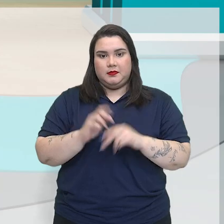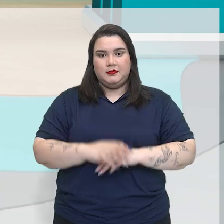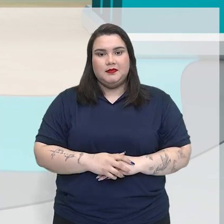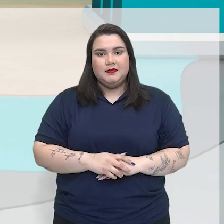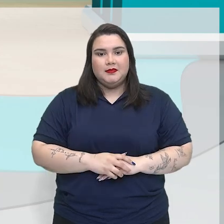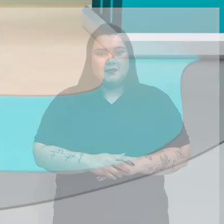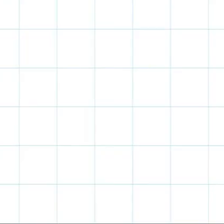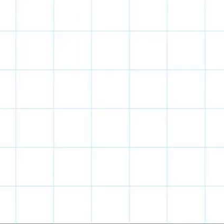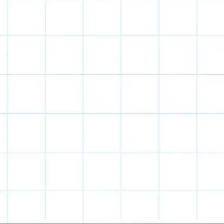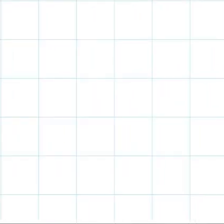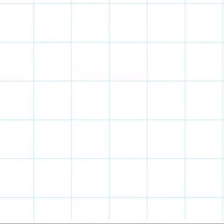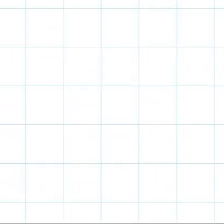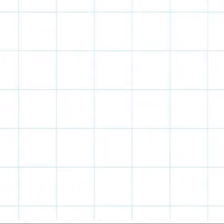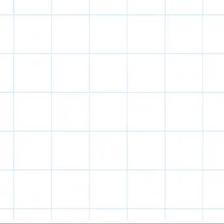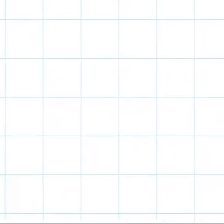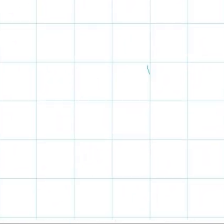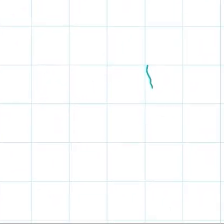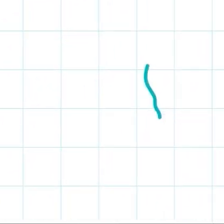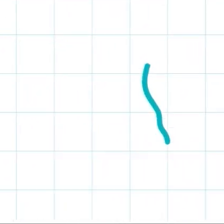aula?